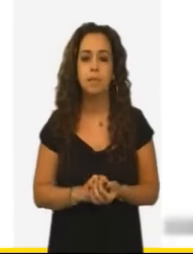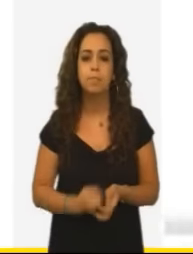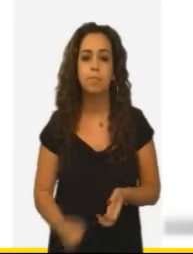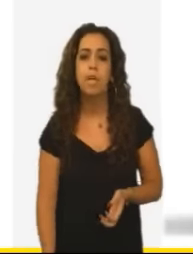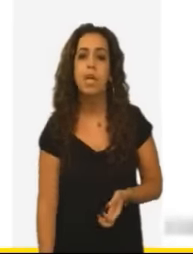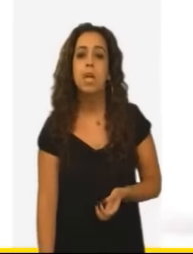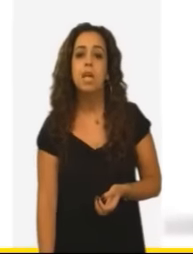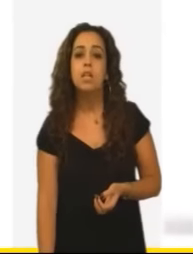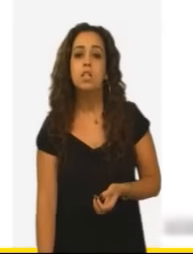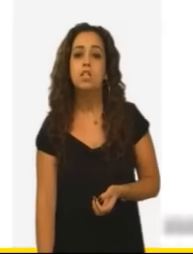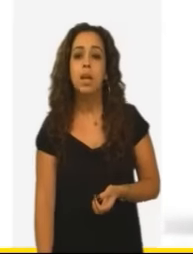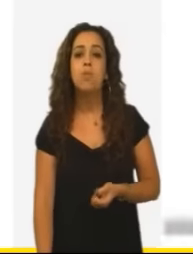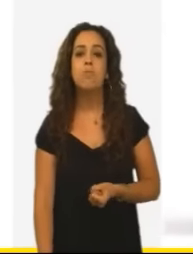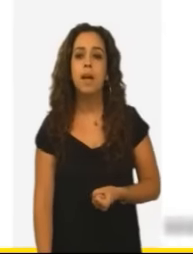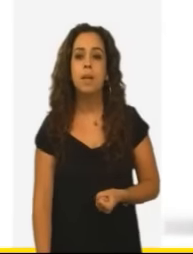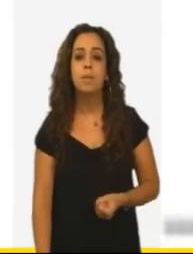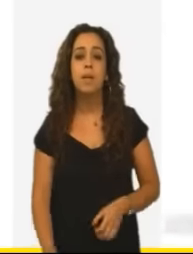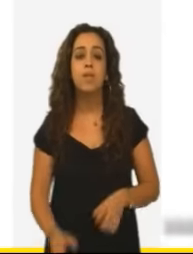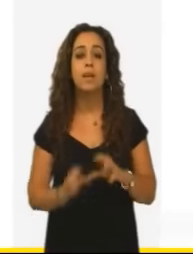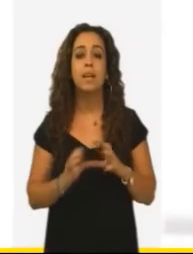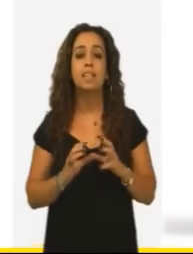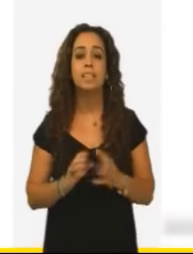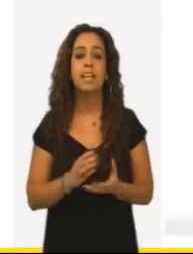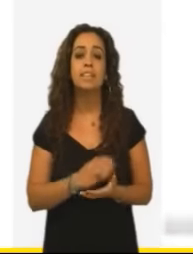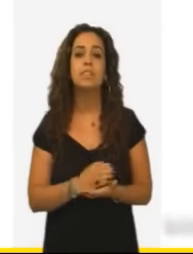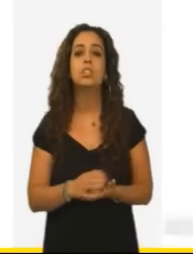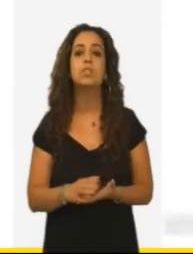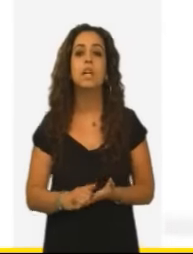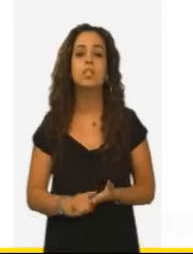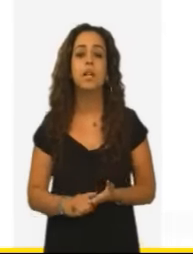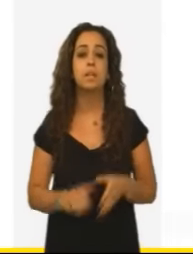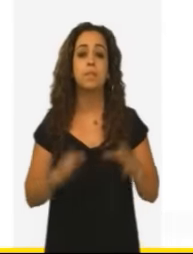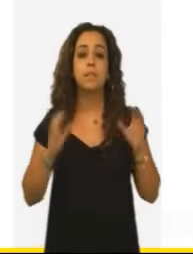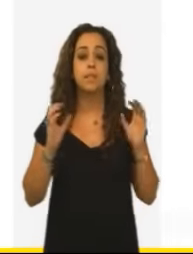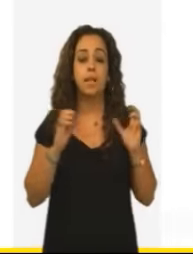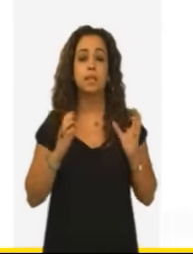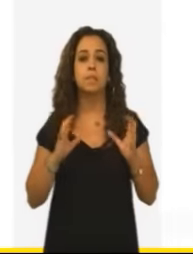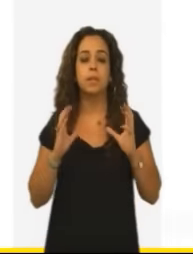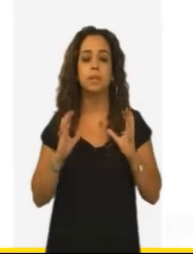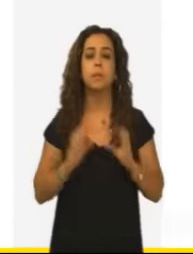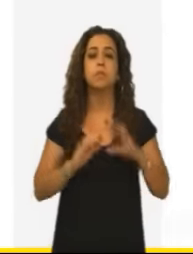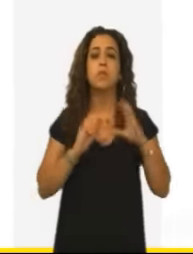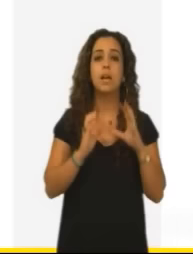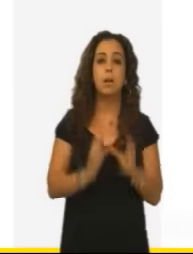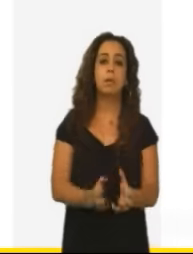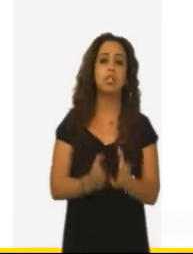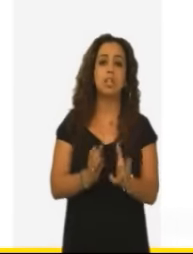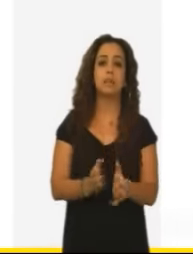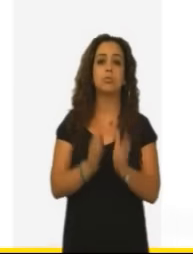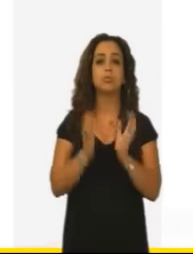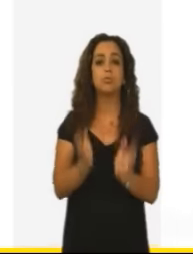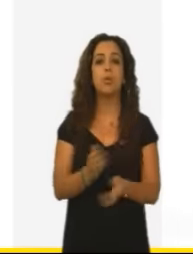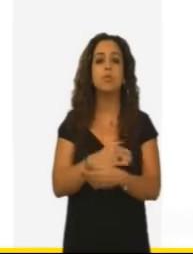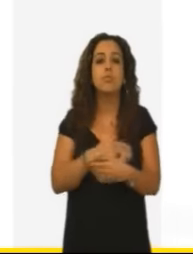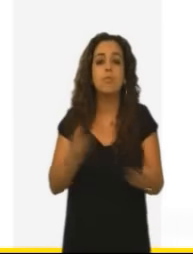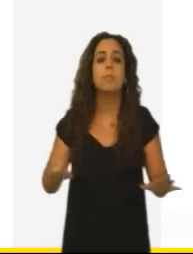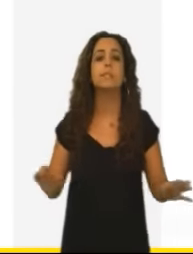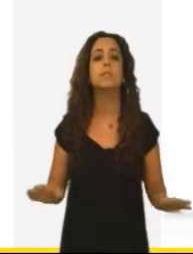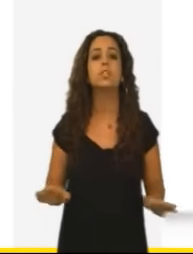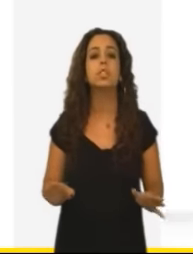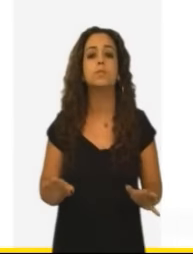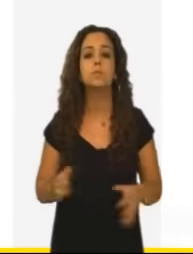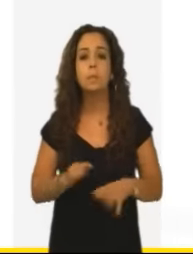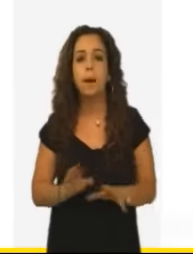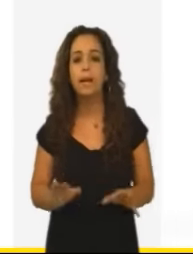a base. Já o verbo, eu vou analisar a transitividade dele. Se eu falar o candidato estudou, isso é um